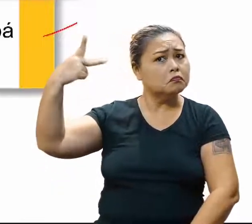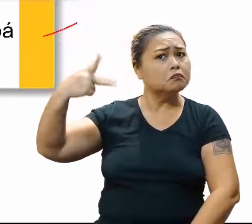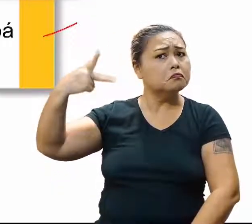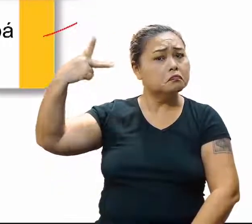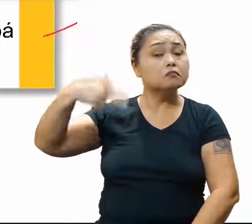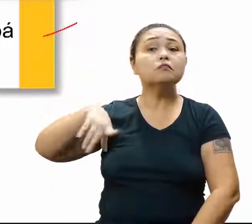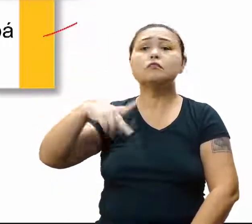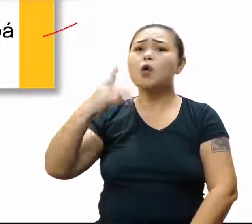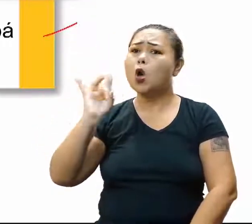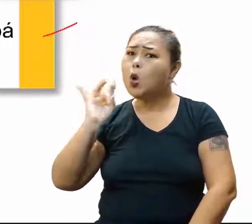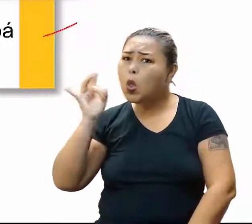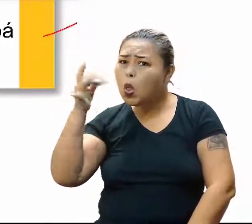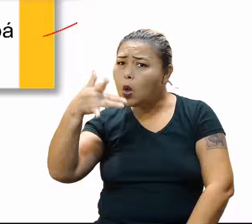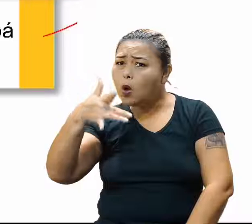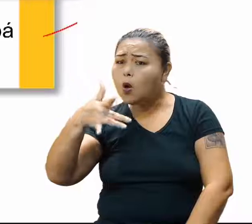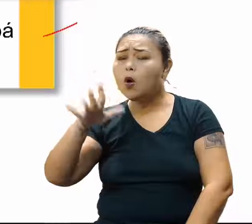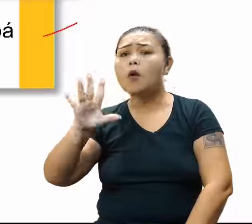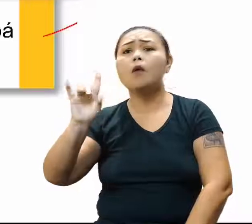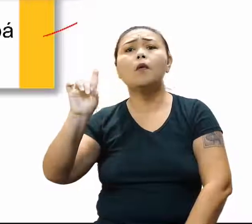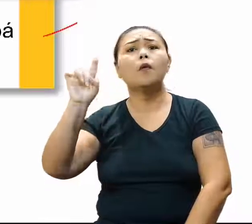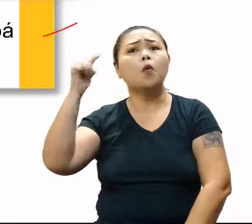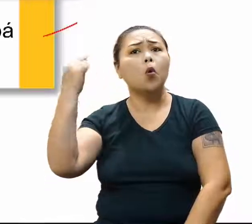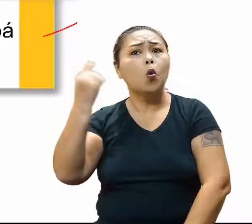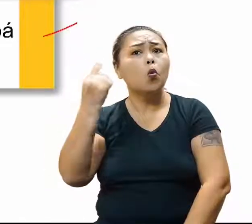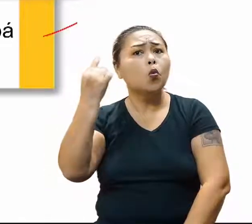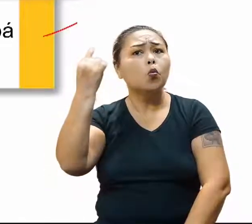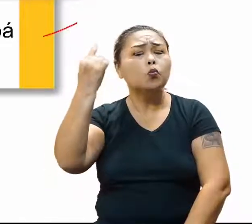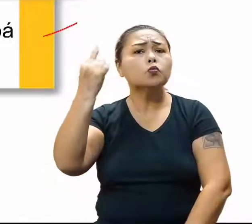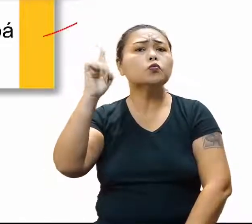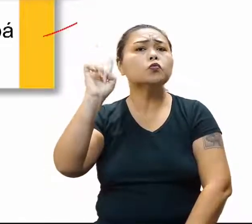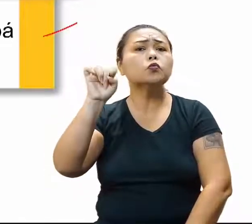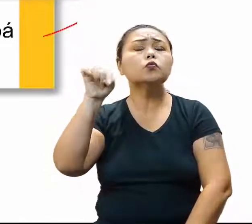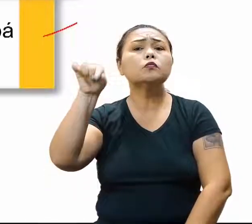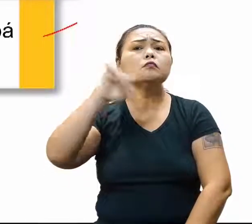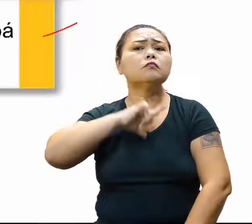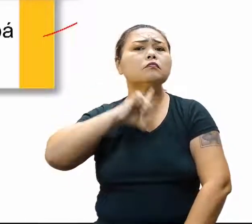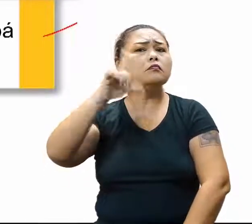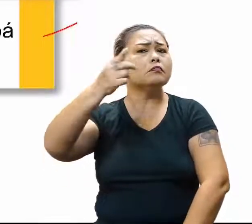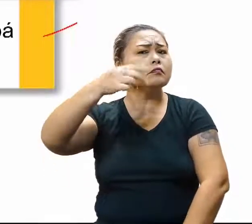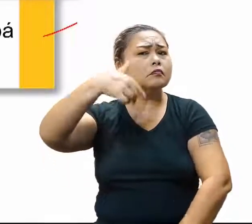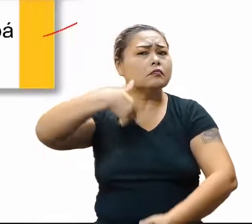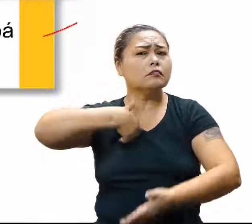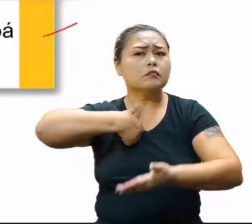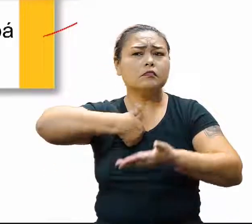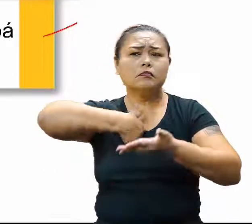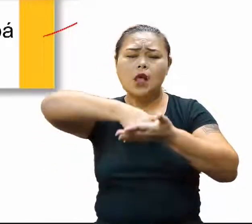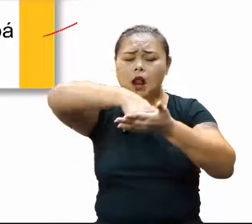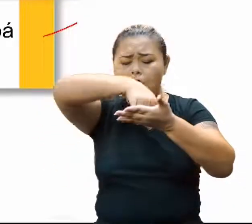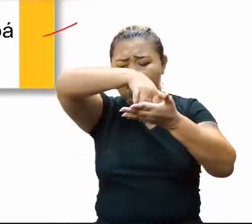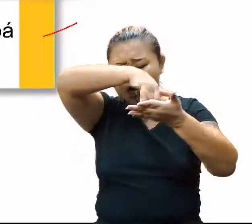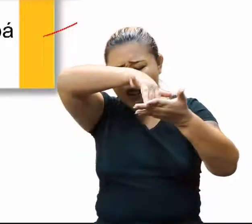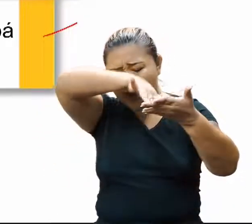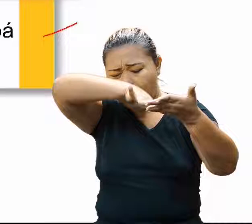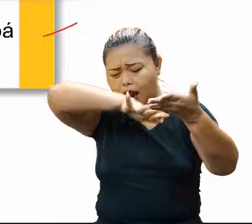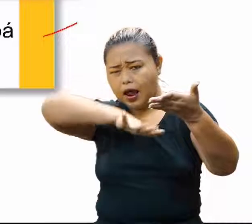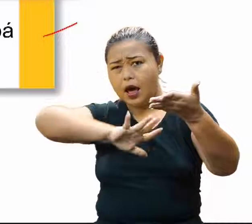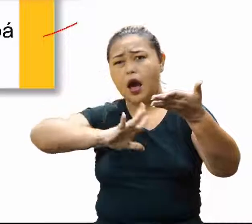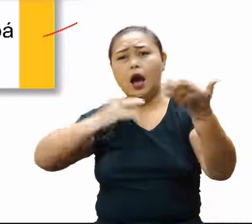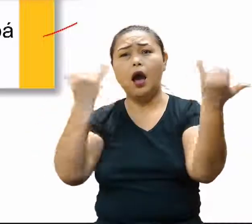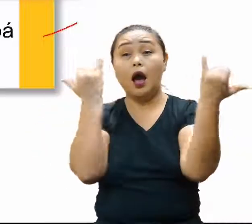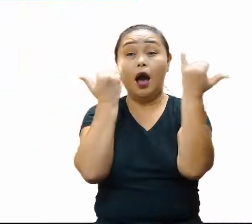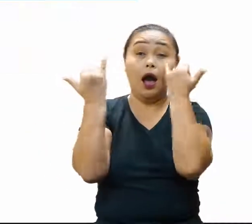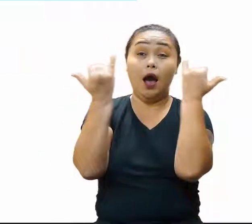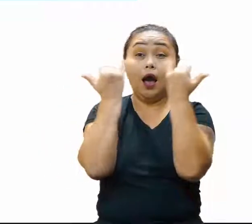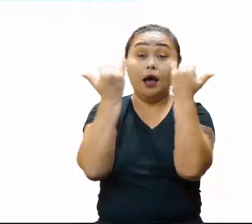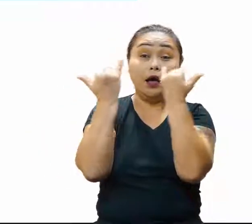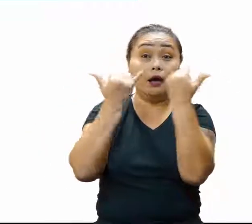Sim, mas rapaz, com um tópico apenas, você teria aí, pano para manga, muitas informações, tá